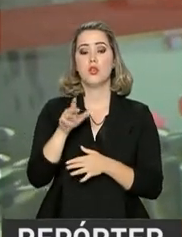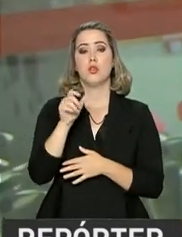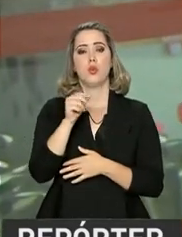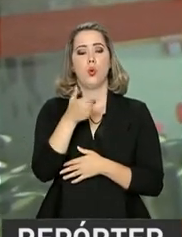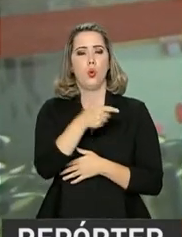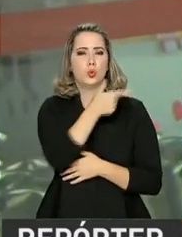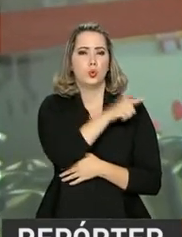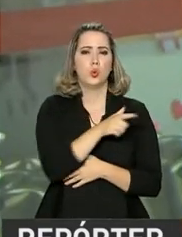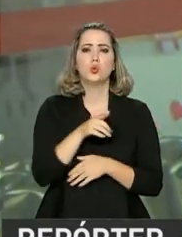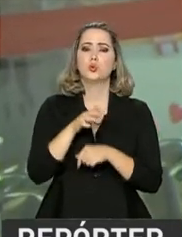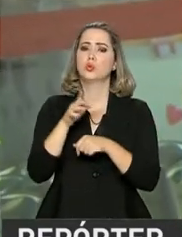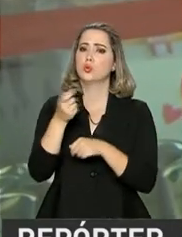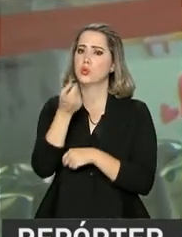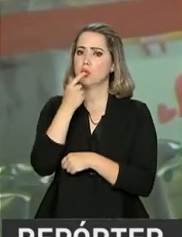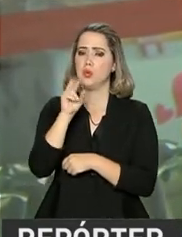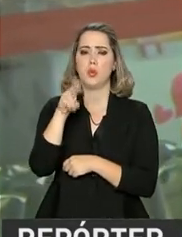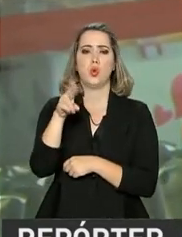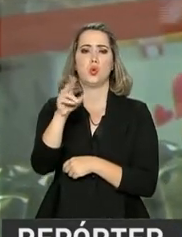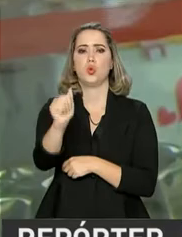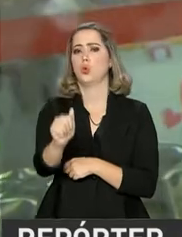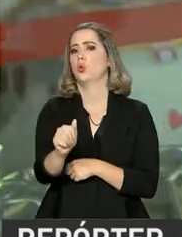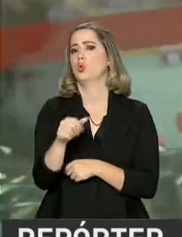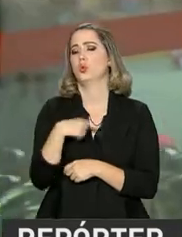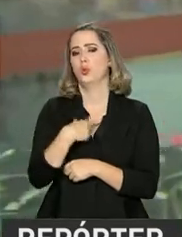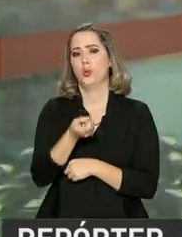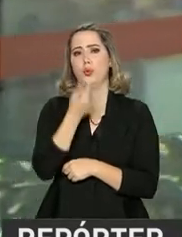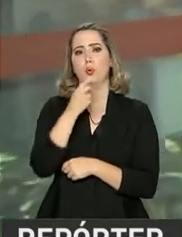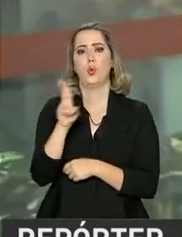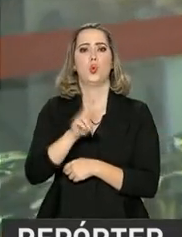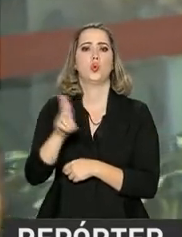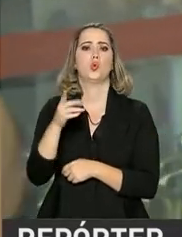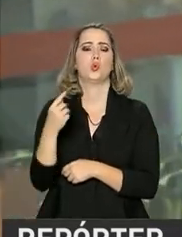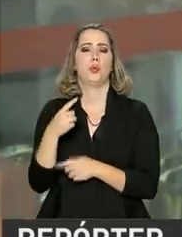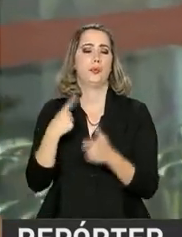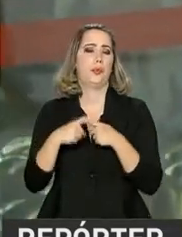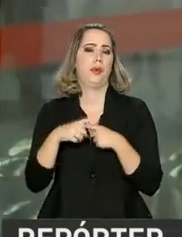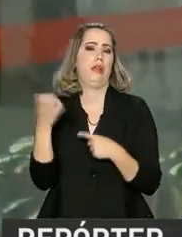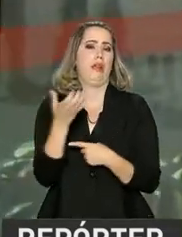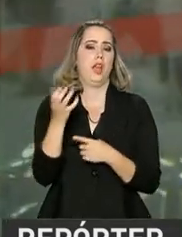anti-inflamatório, eu jamais tomo por conta própria, não mesmo.